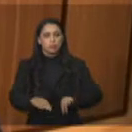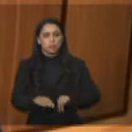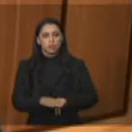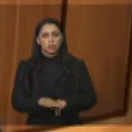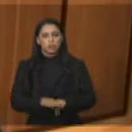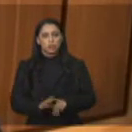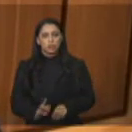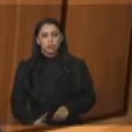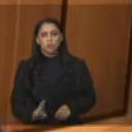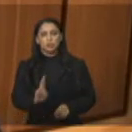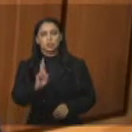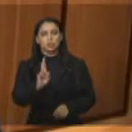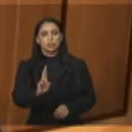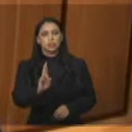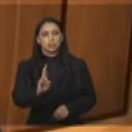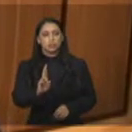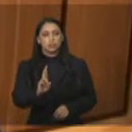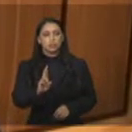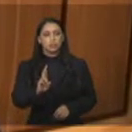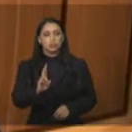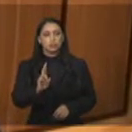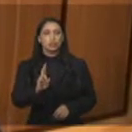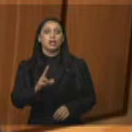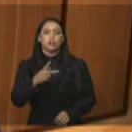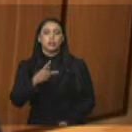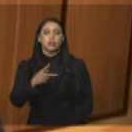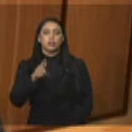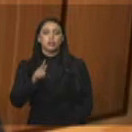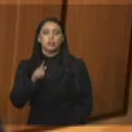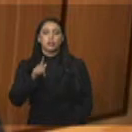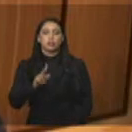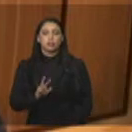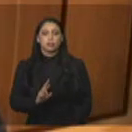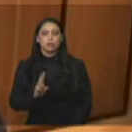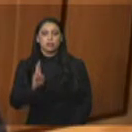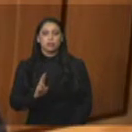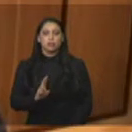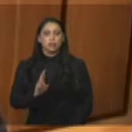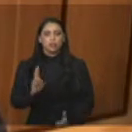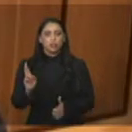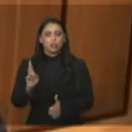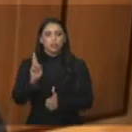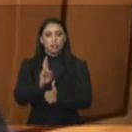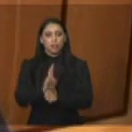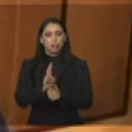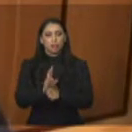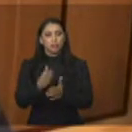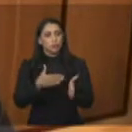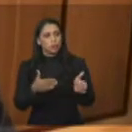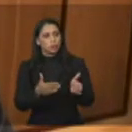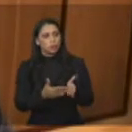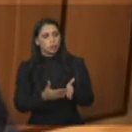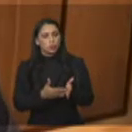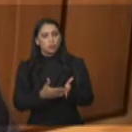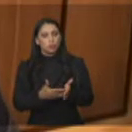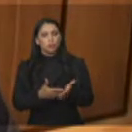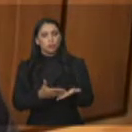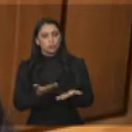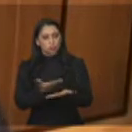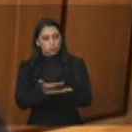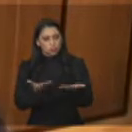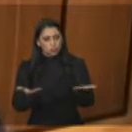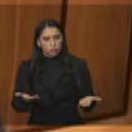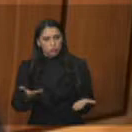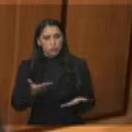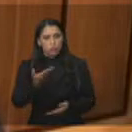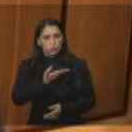nobre representante da Procuradoria-Geral da República, prezadas e prezados colegas. Já foram muitos apontamentos